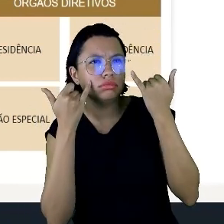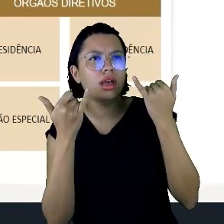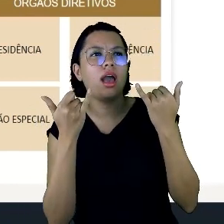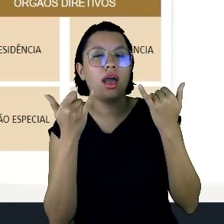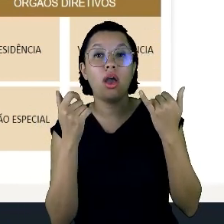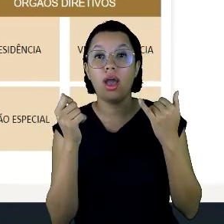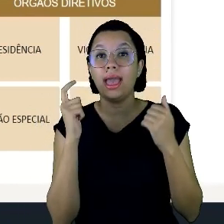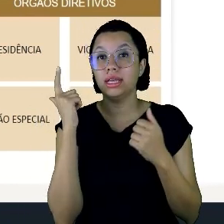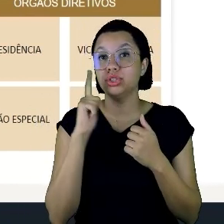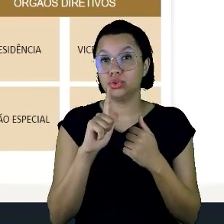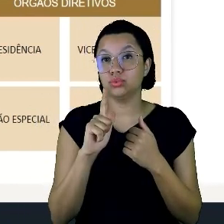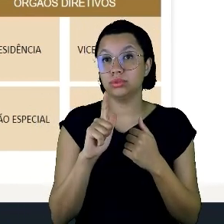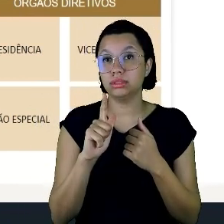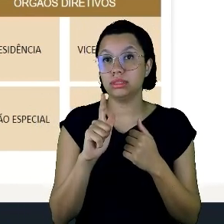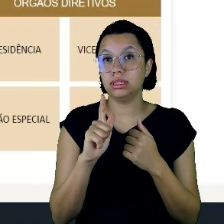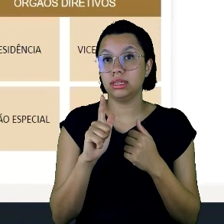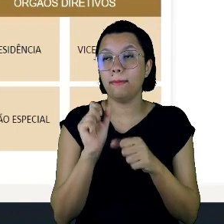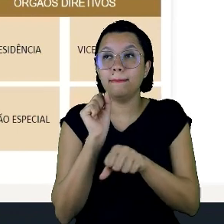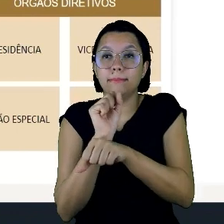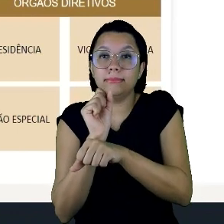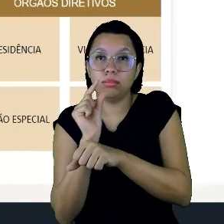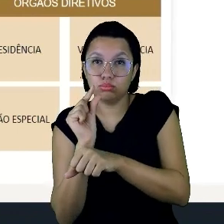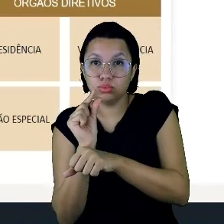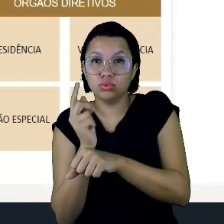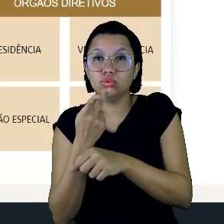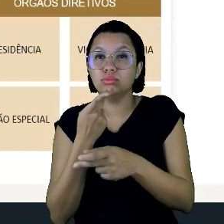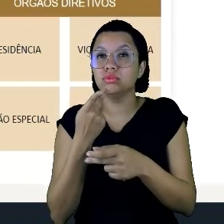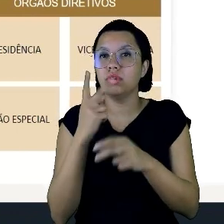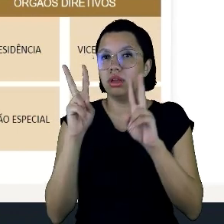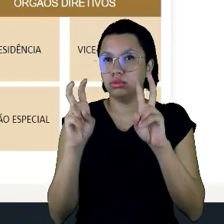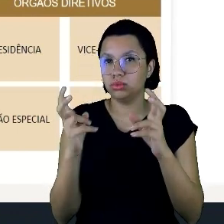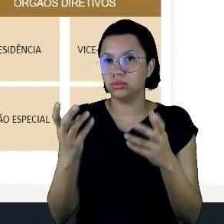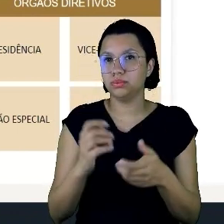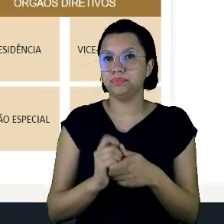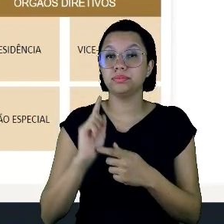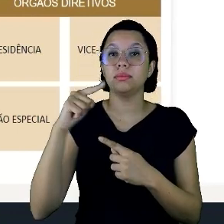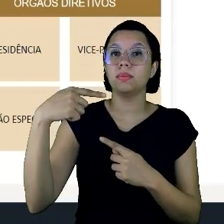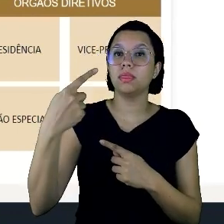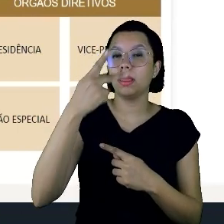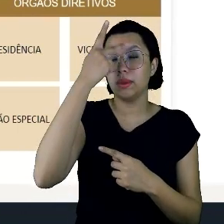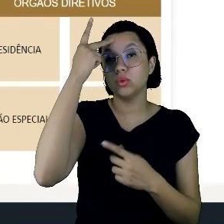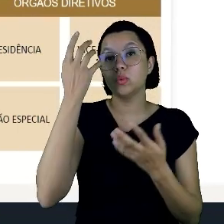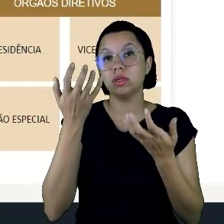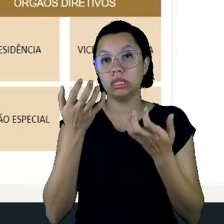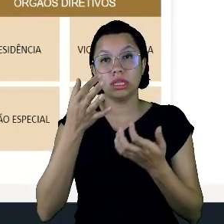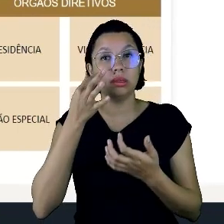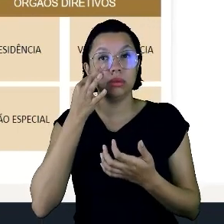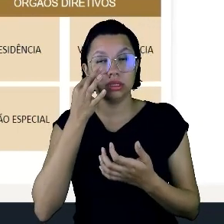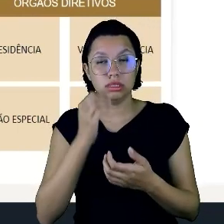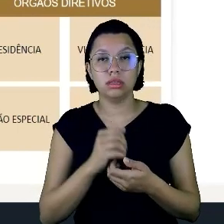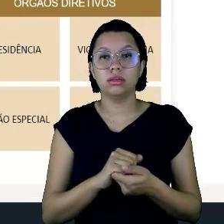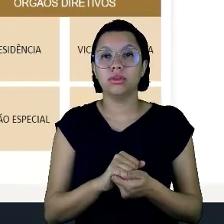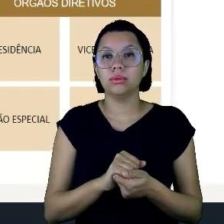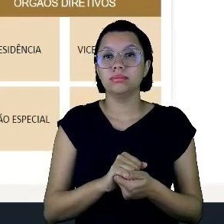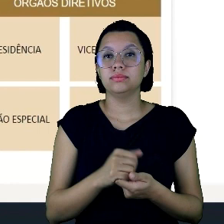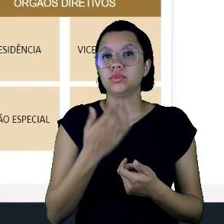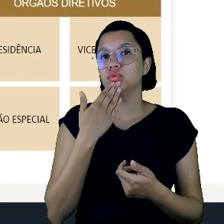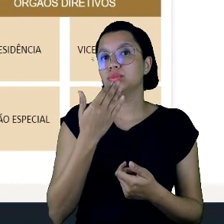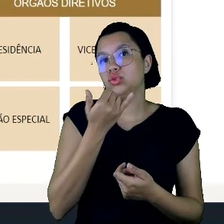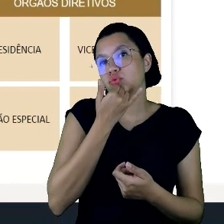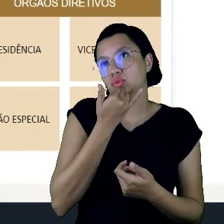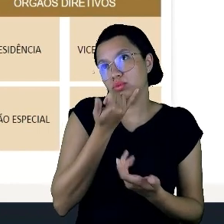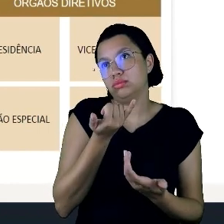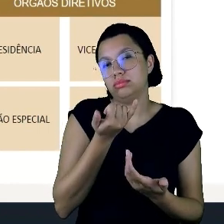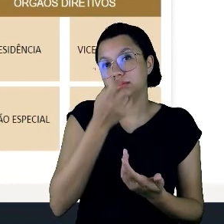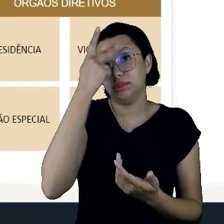né? Aí a gente consegue, no final, parar um minutinho para falar sobre isso, né? E depois, quem quiser do presencial, aí eu vou pedir